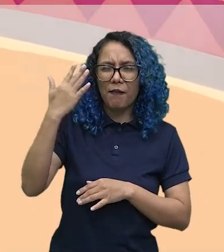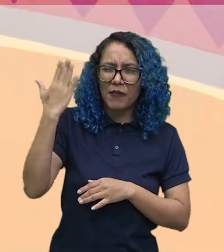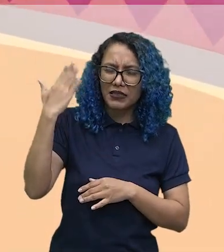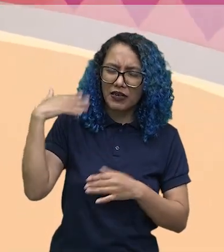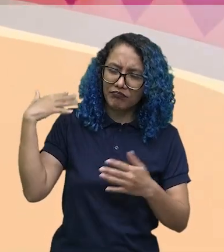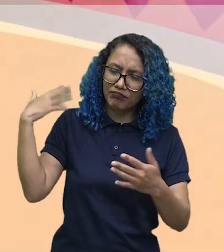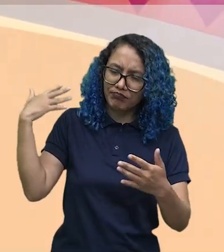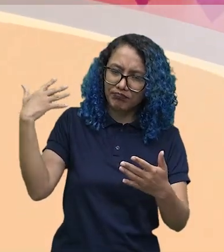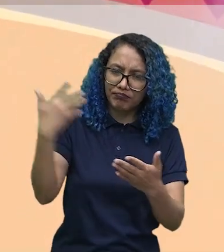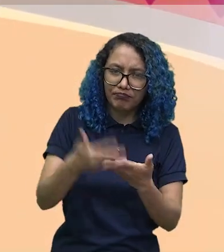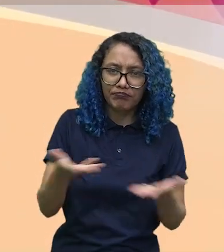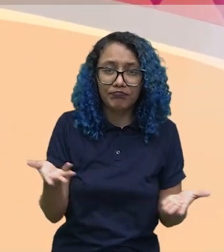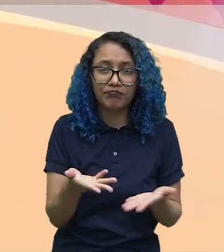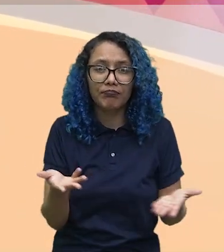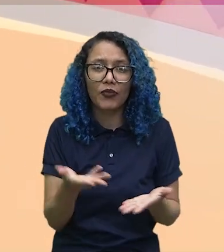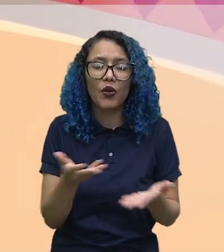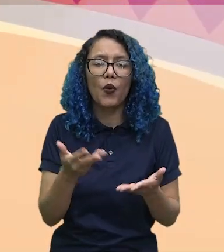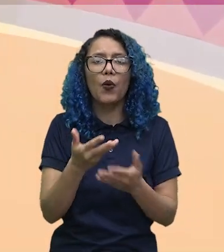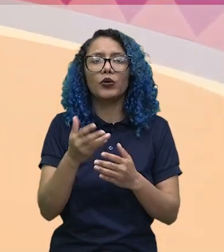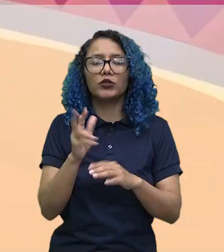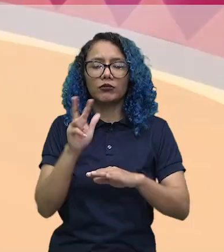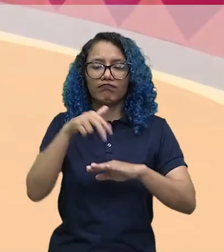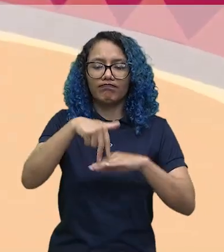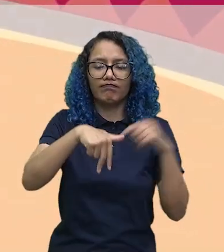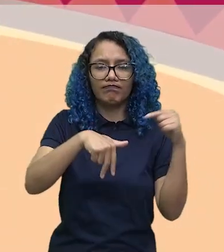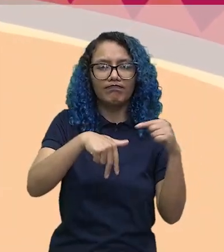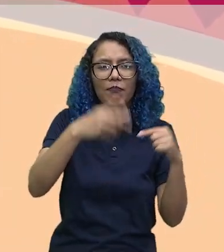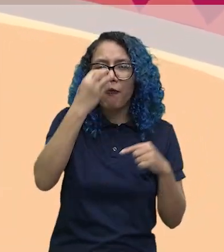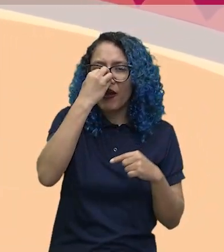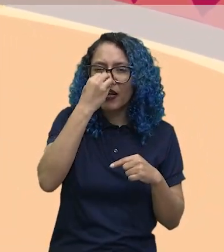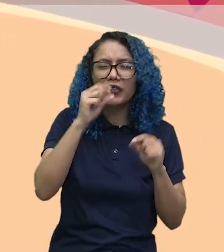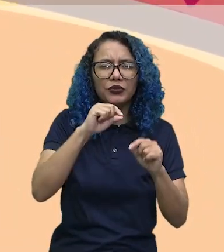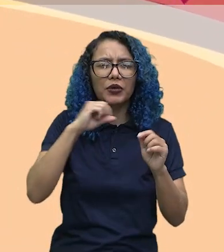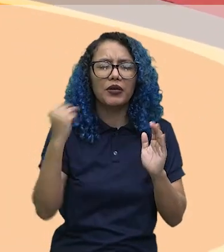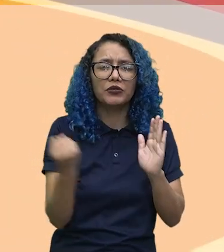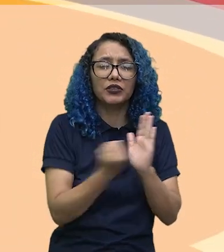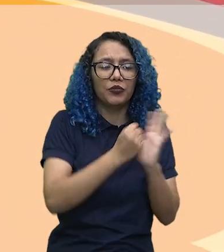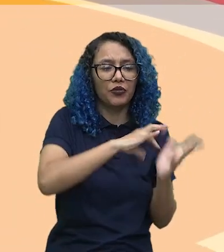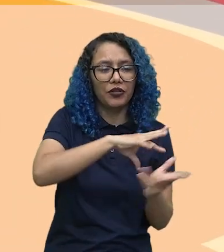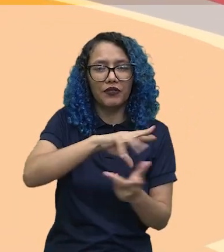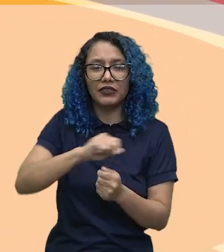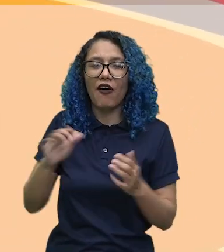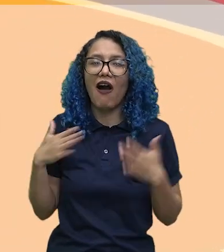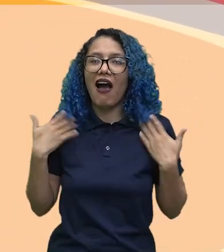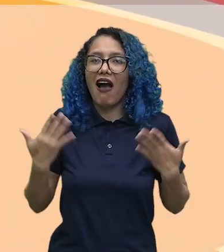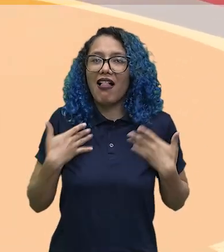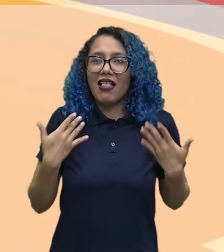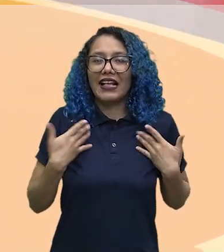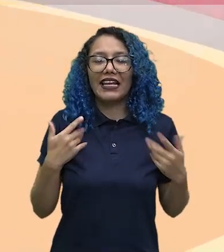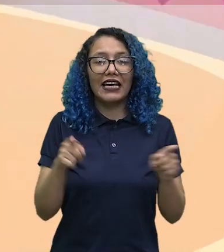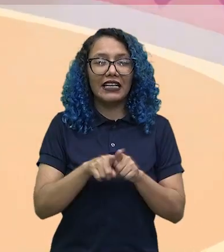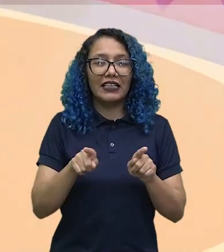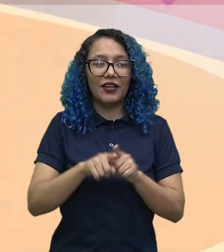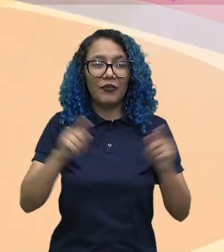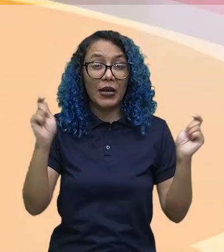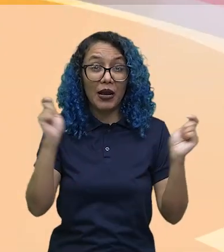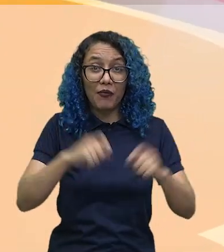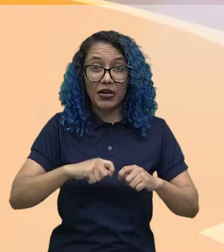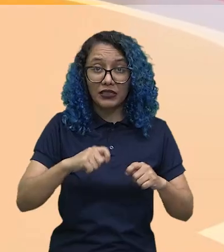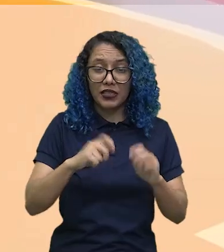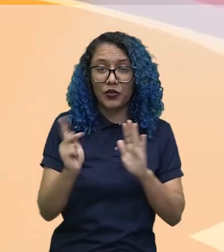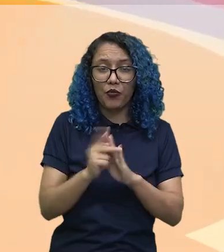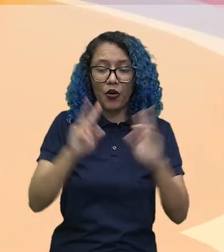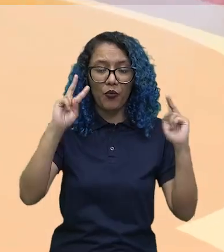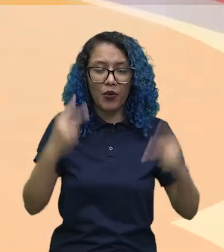Desde tempos antigos até os palcos contemporâneos, o palhaço permanece como um símbolo universal da